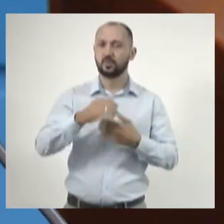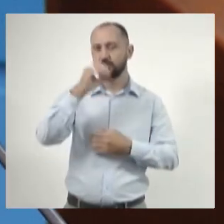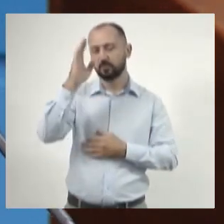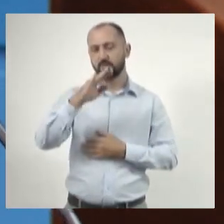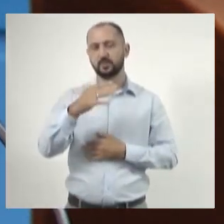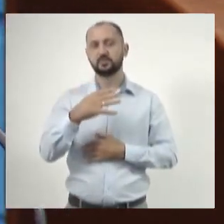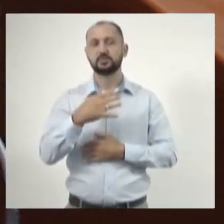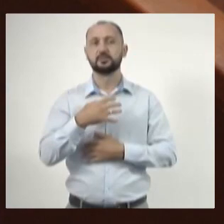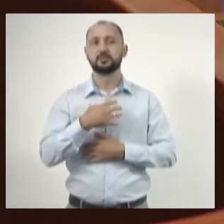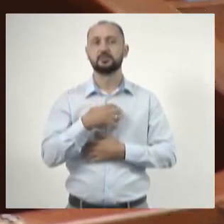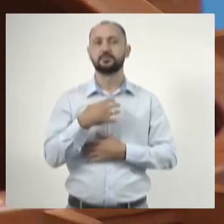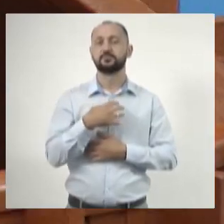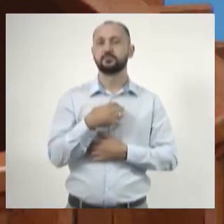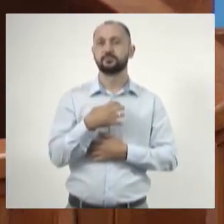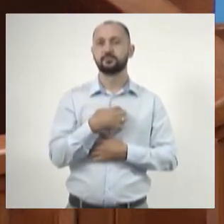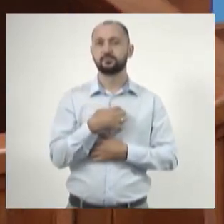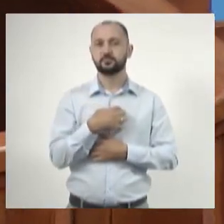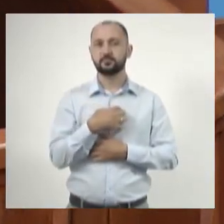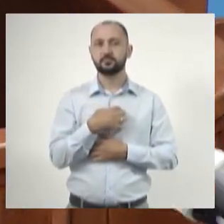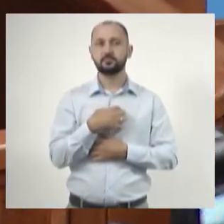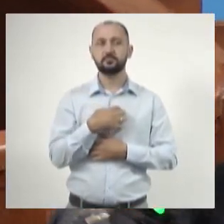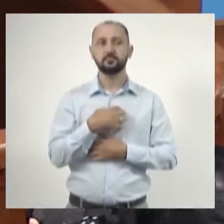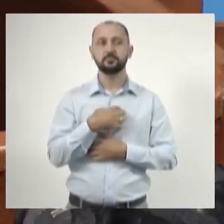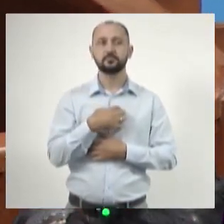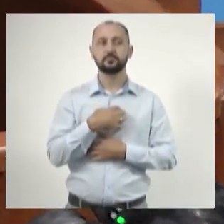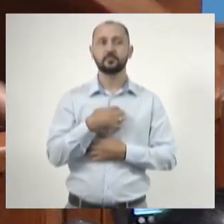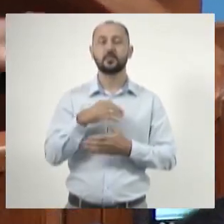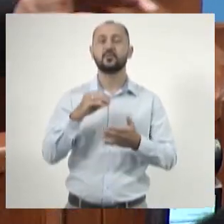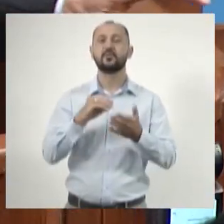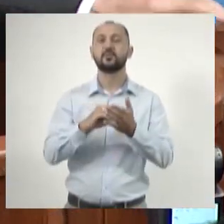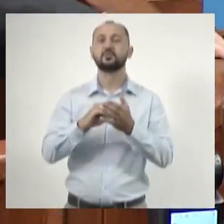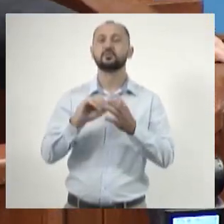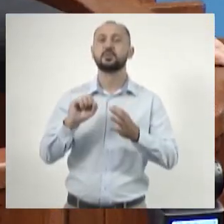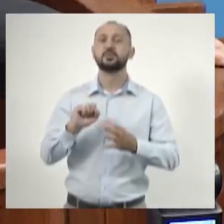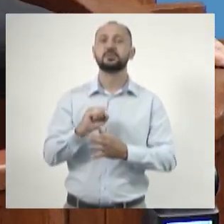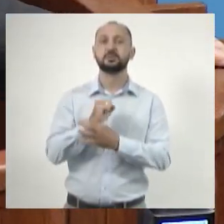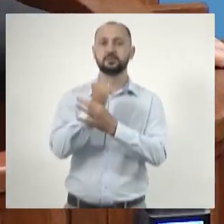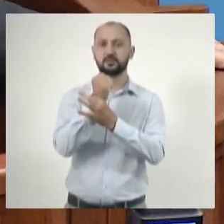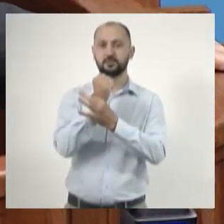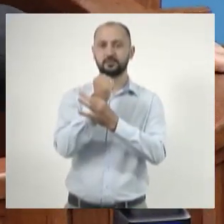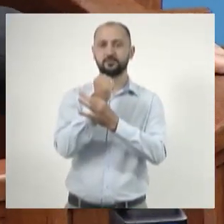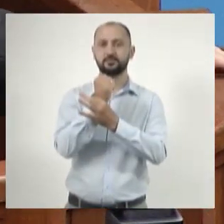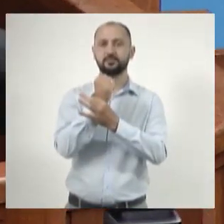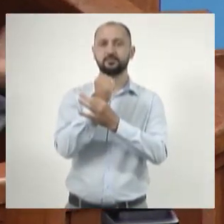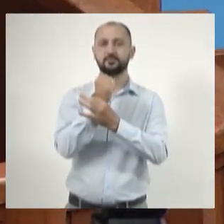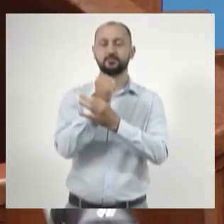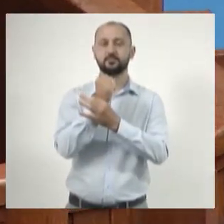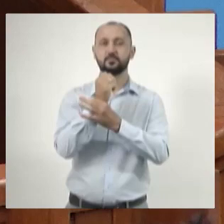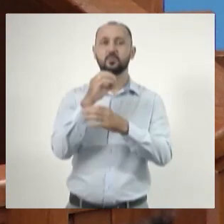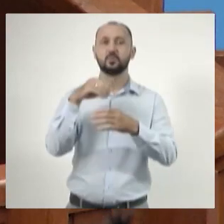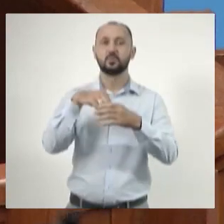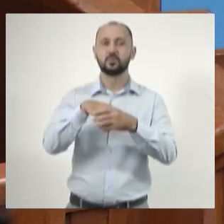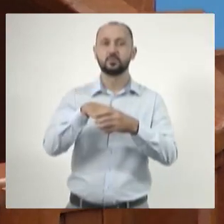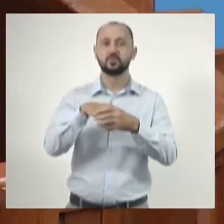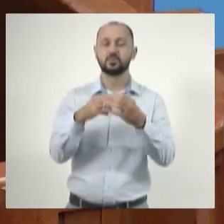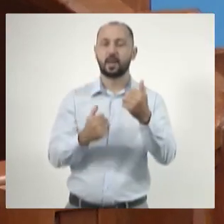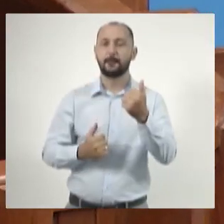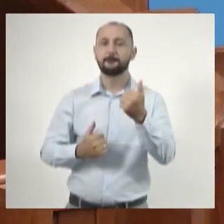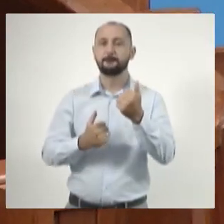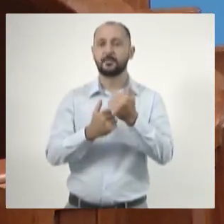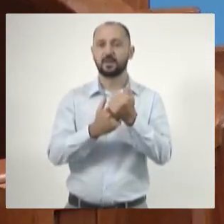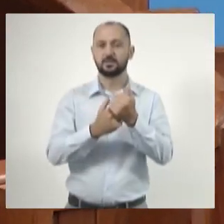Eu sinto uma falta de segurança enorme para o setor que sustenta esse